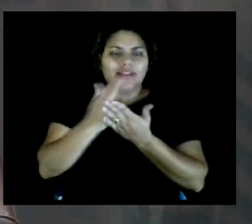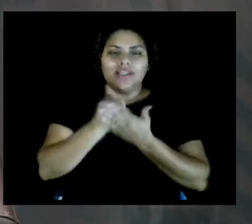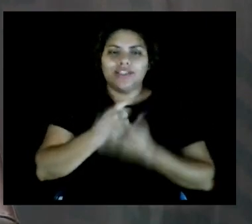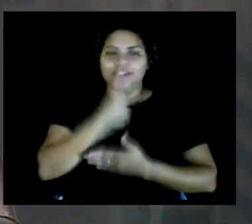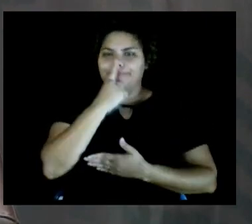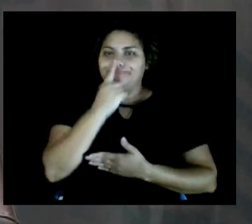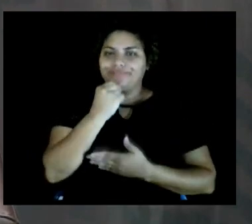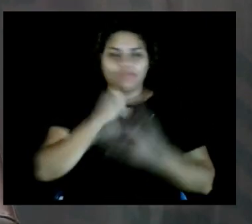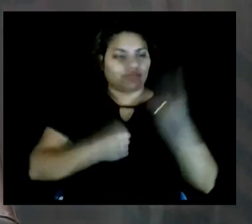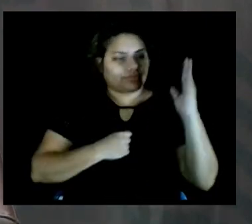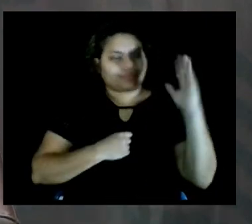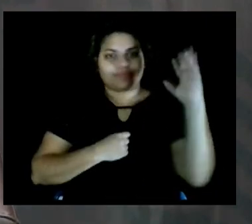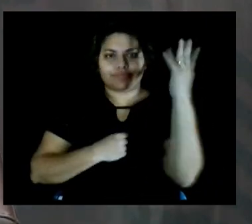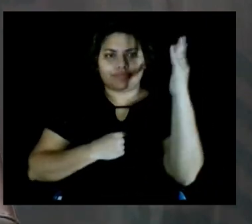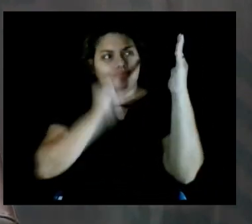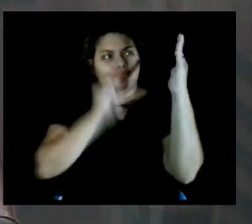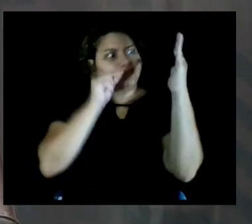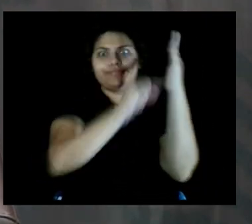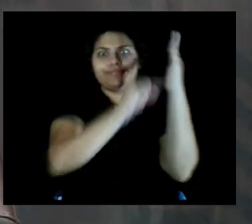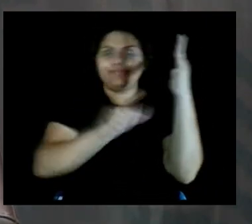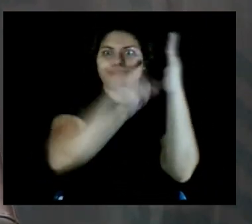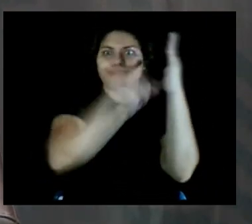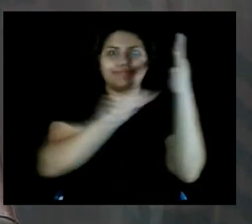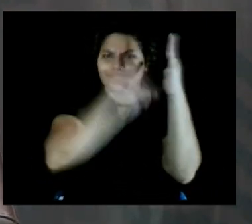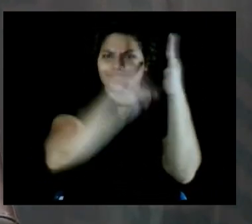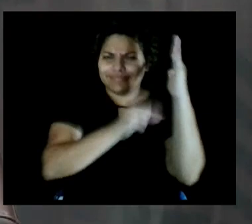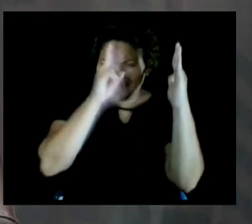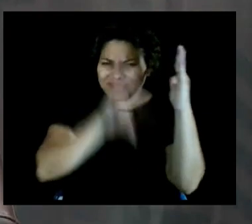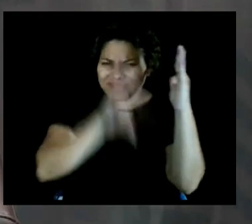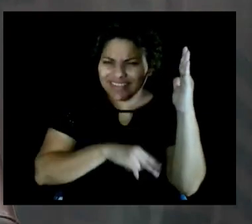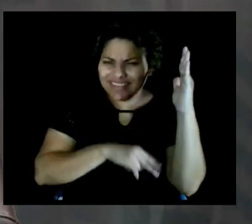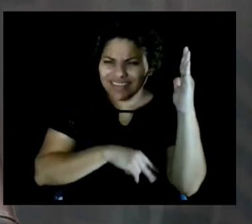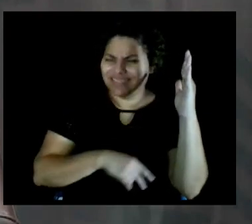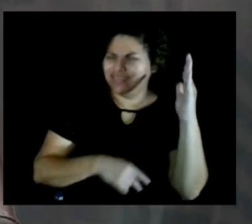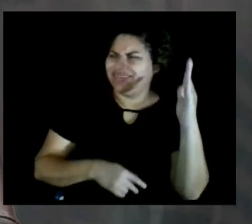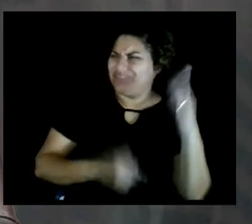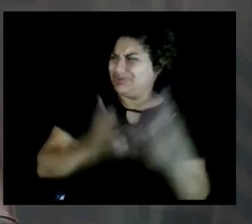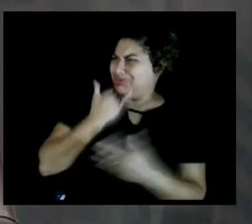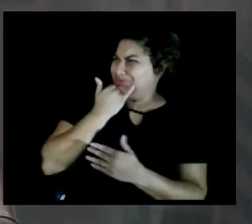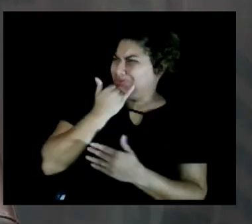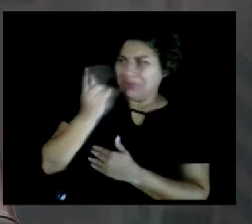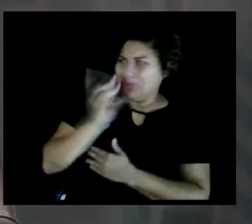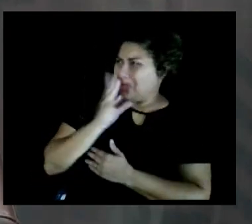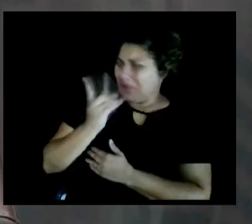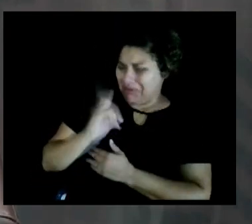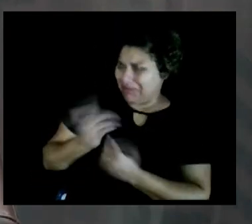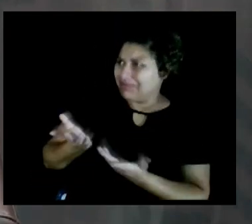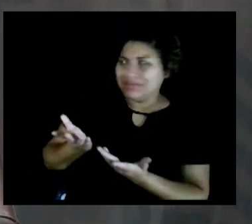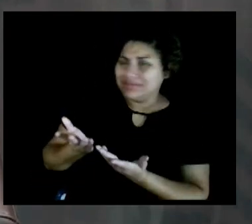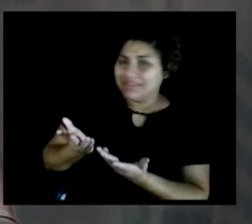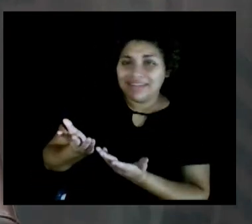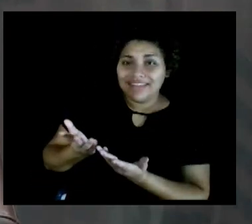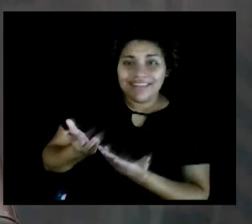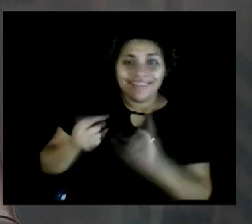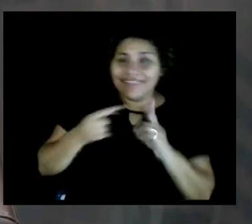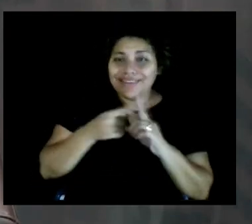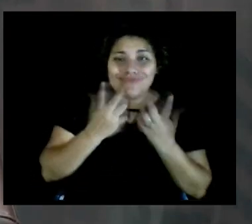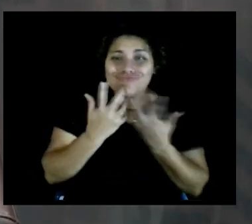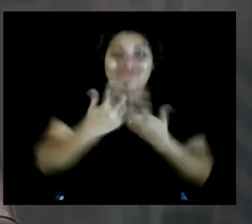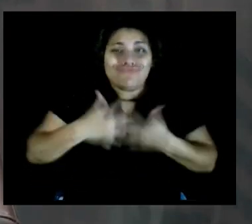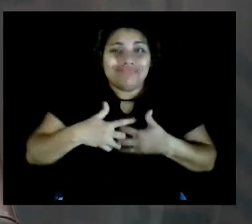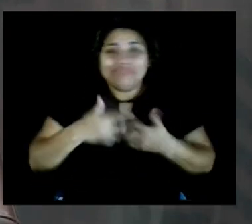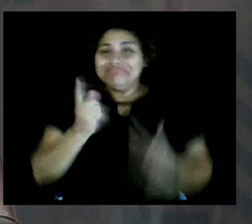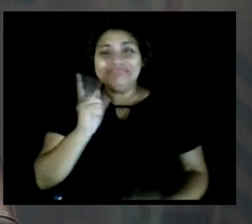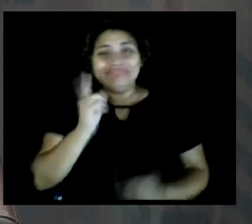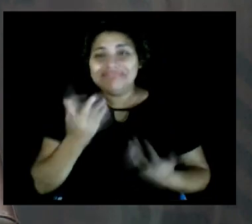mãe, né, aquelas caras de bocas desta geração. Então, para ele, não faz sentido. Eu falo muito para meus clientes,